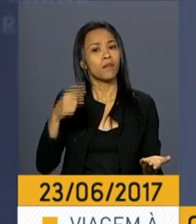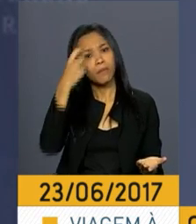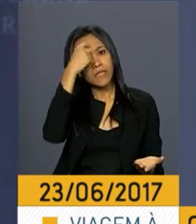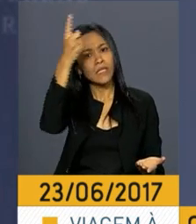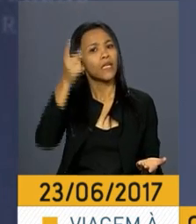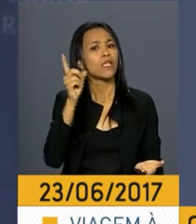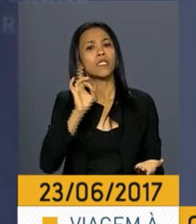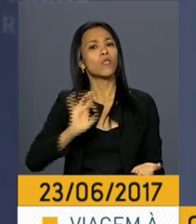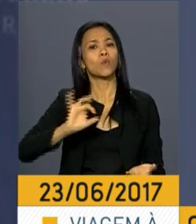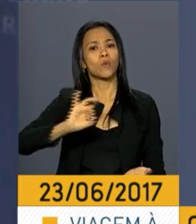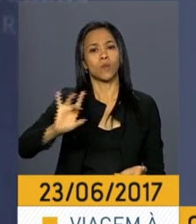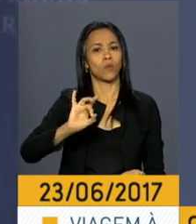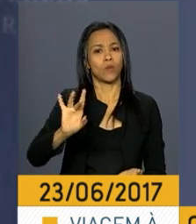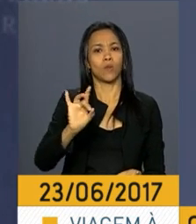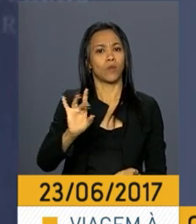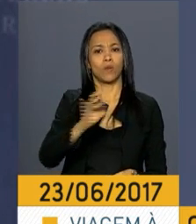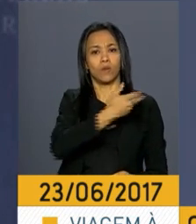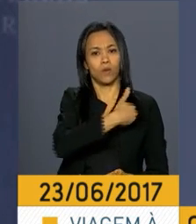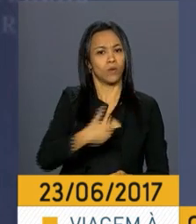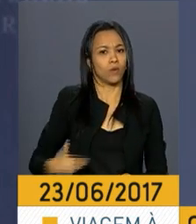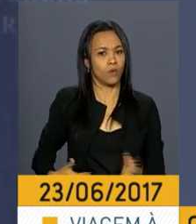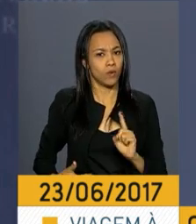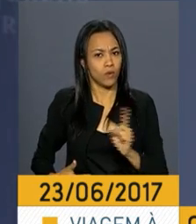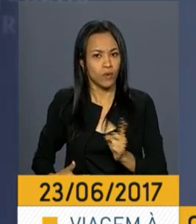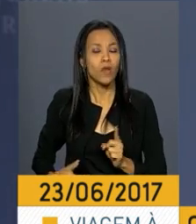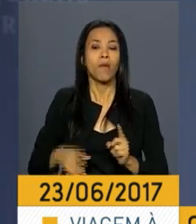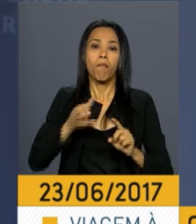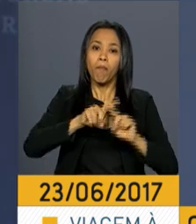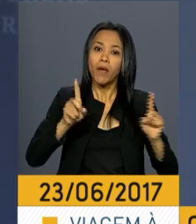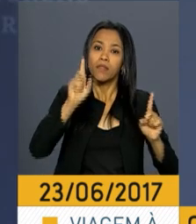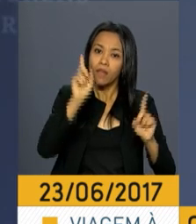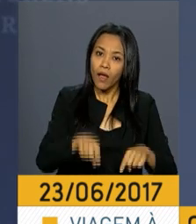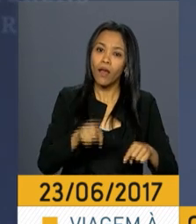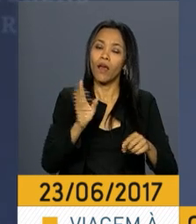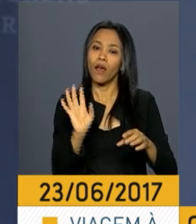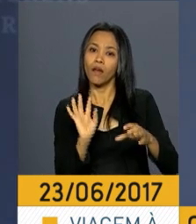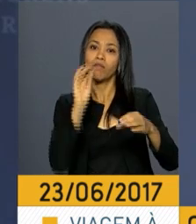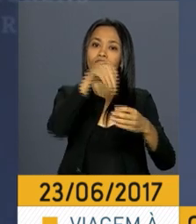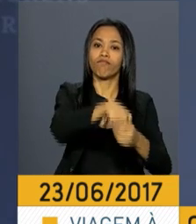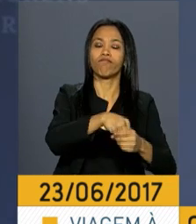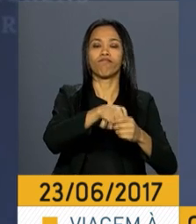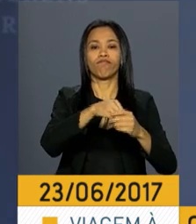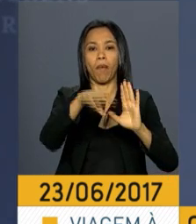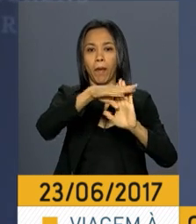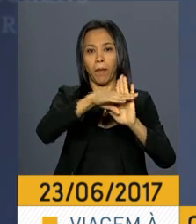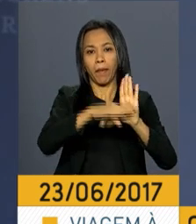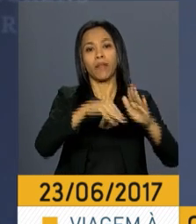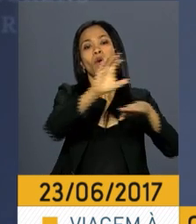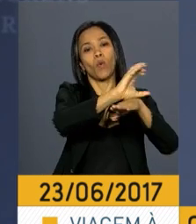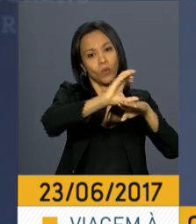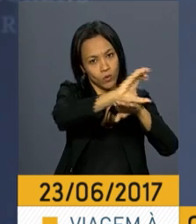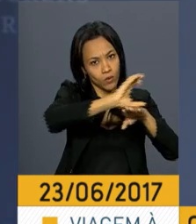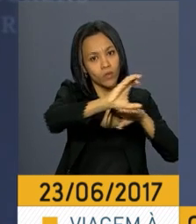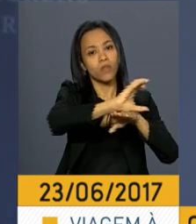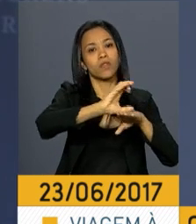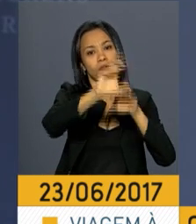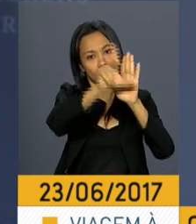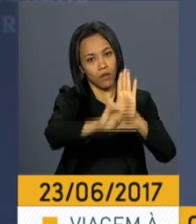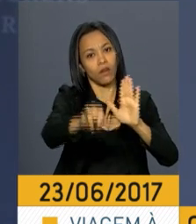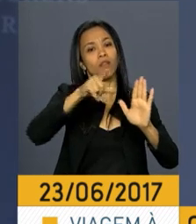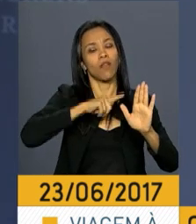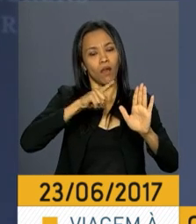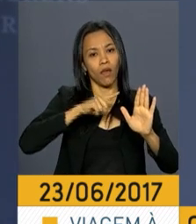apenas do governo, não é um programa de governo, mas é um programa de Estado, já que está previsto na nossa Constituição